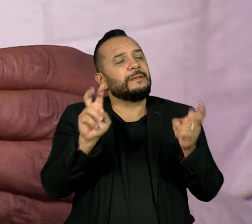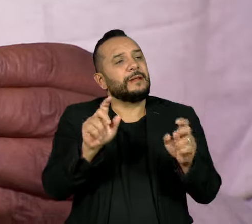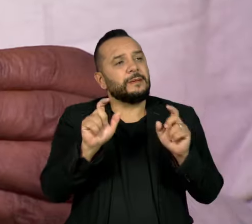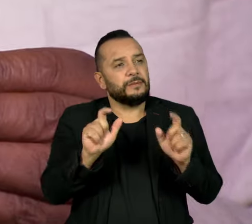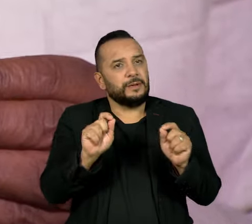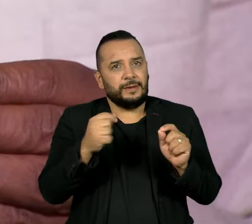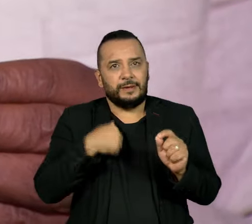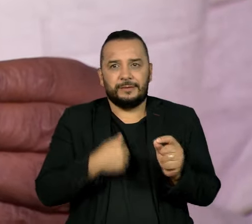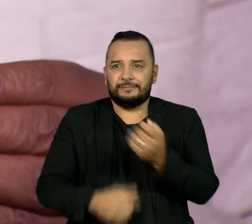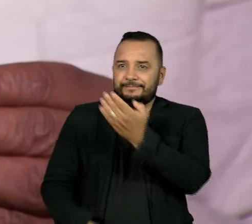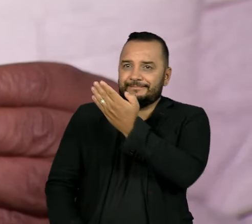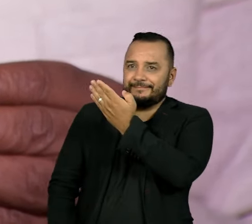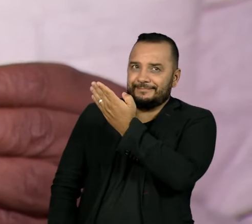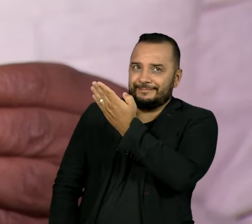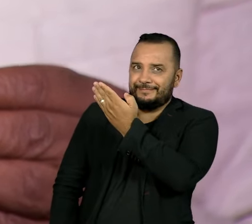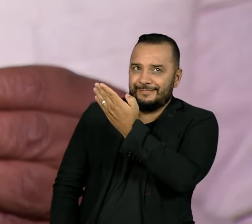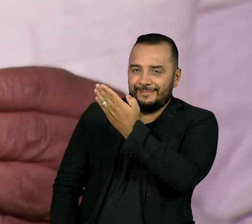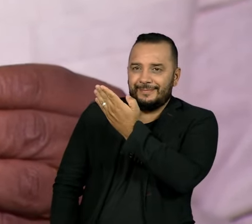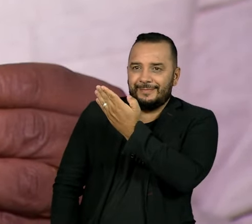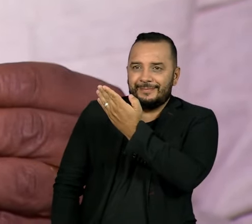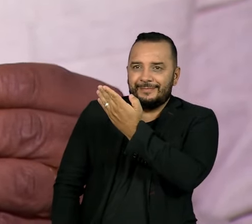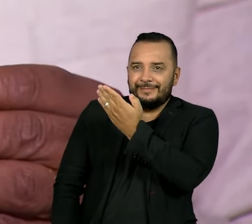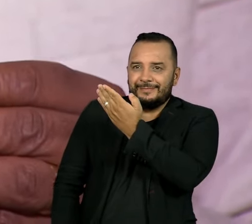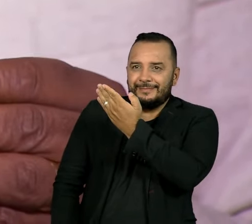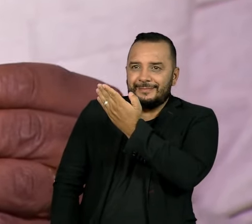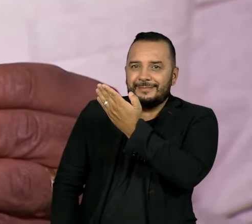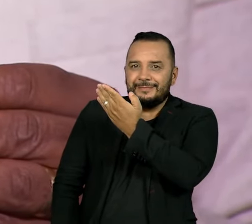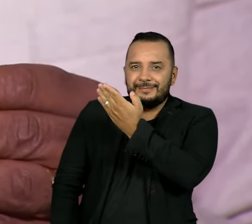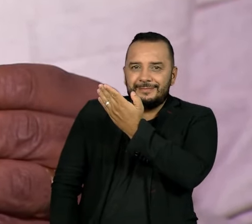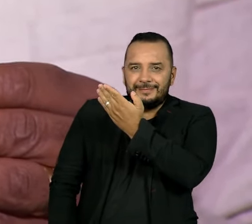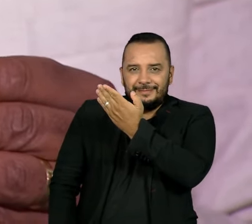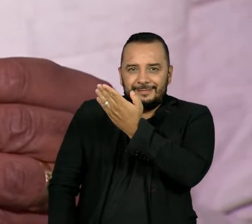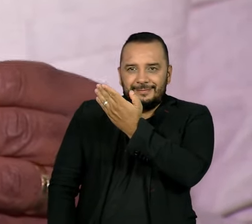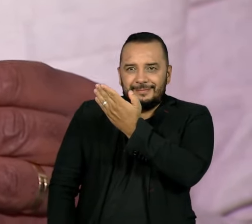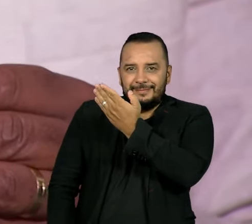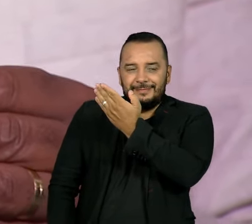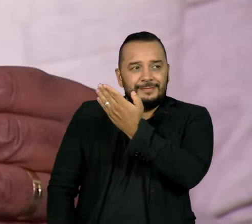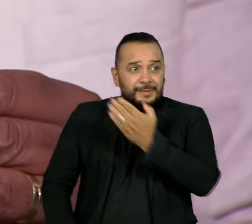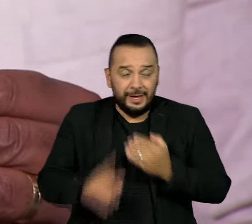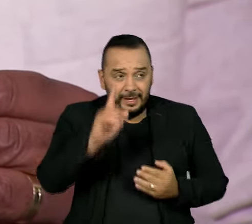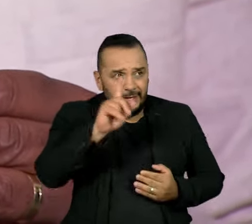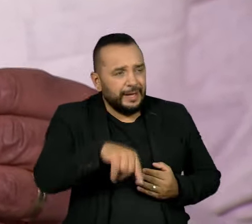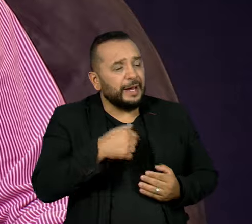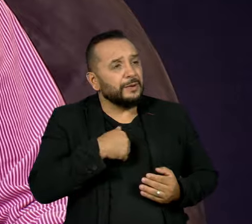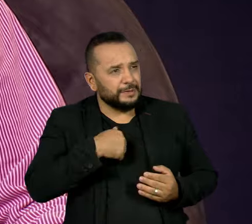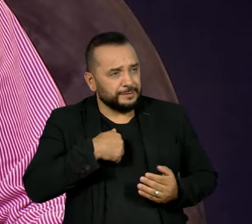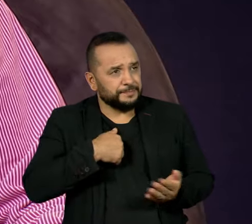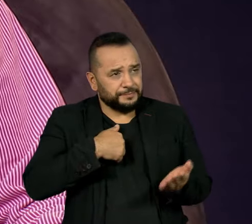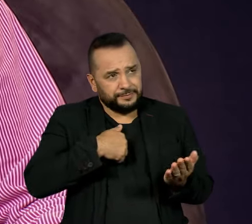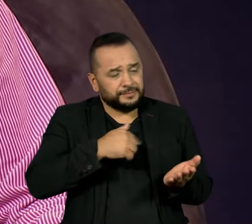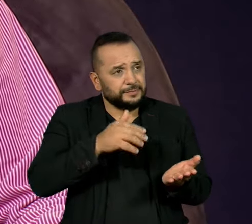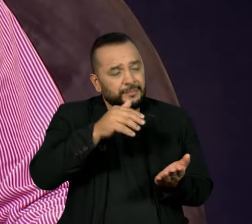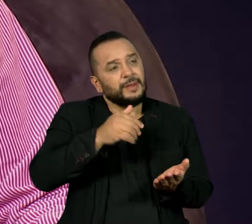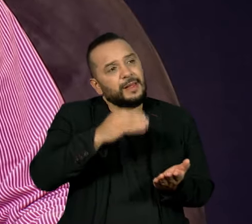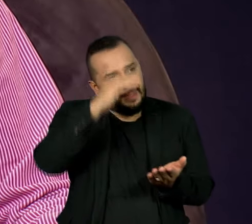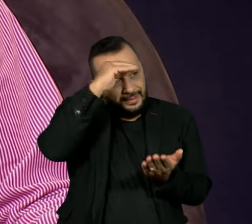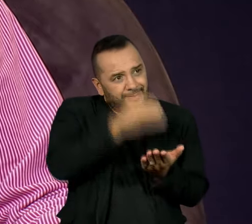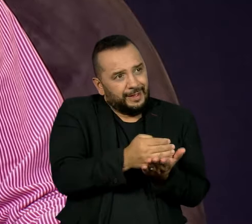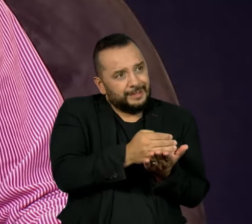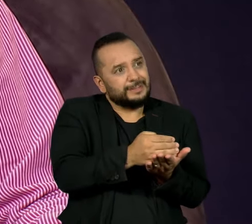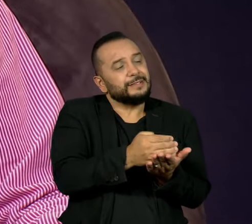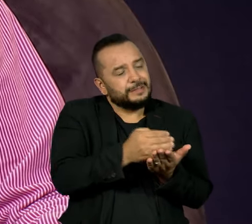é Branco, né? Um livro muito importante que é sua tese de doutorado, Marcos? Exatamente, transformado em livro. Então ele